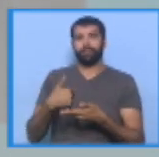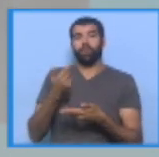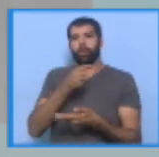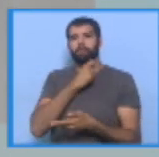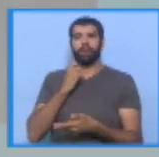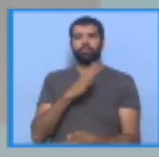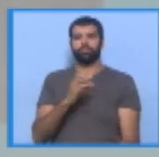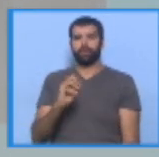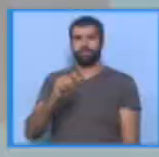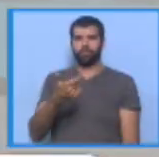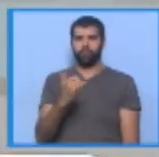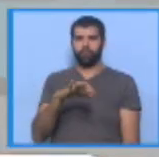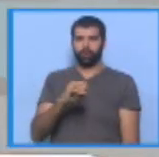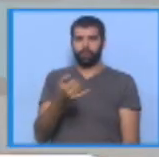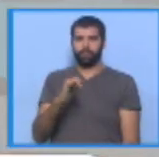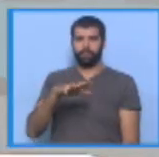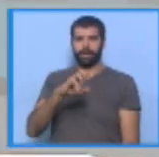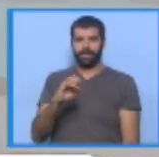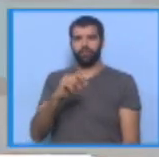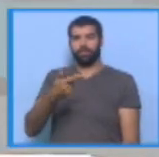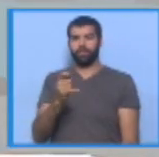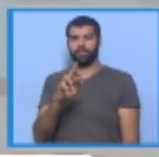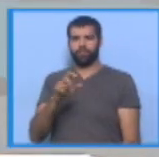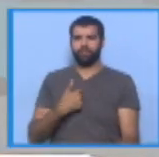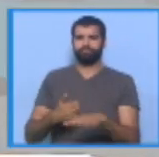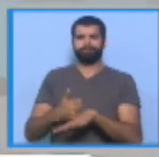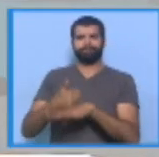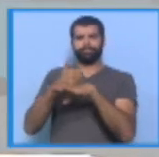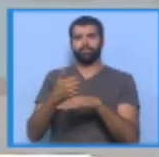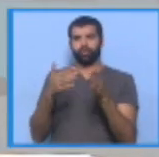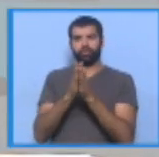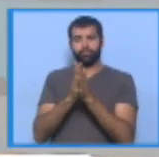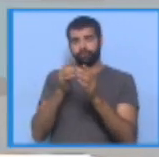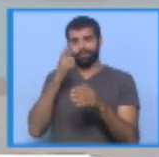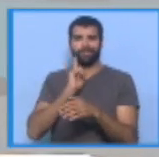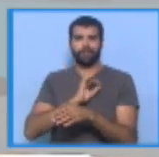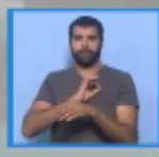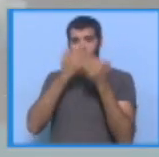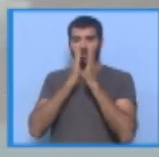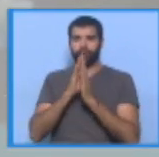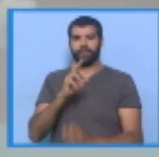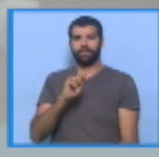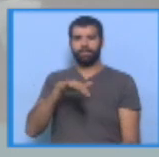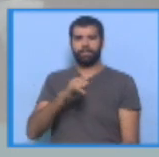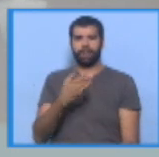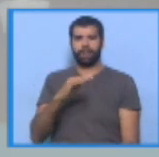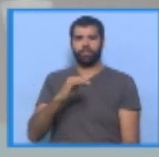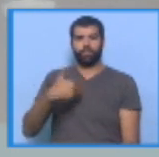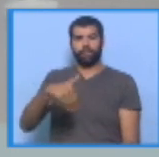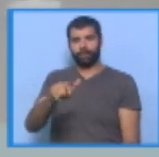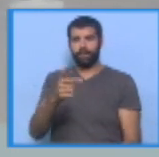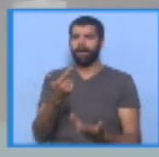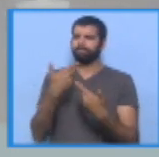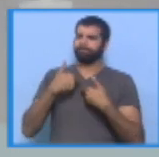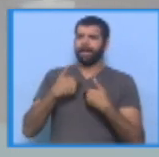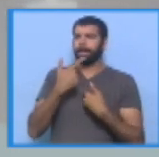o Padre João António Pinheiro Teixeira, reitor do Santuário de Nossa Senhora dos Remédios, e que dentro de instantes nos vai ajudar